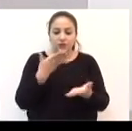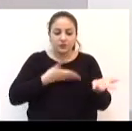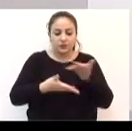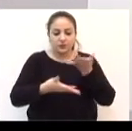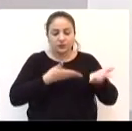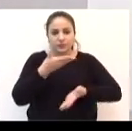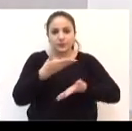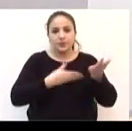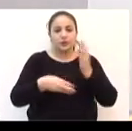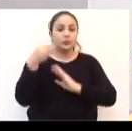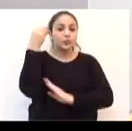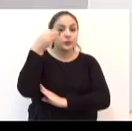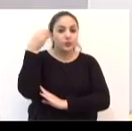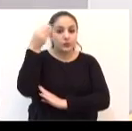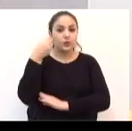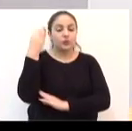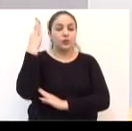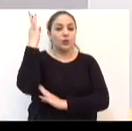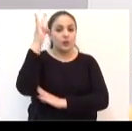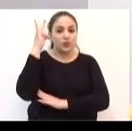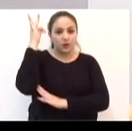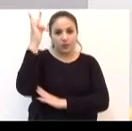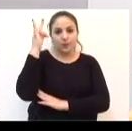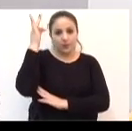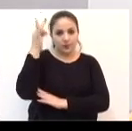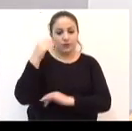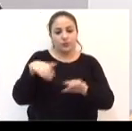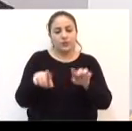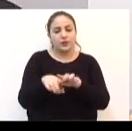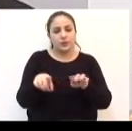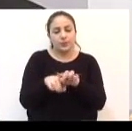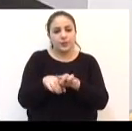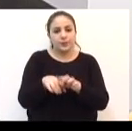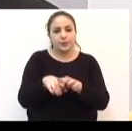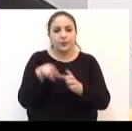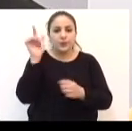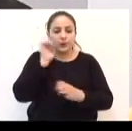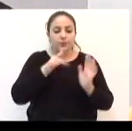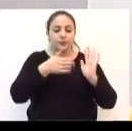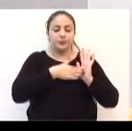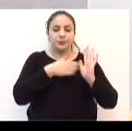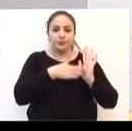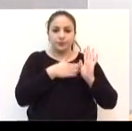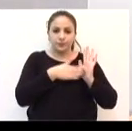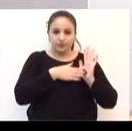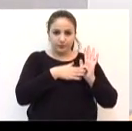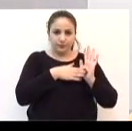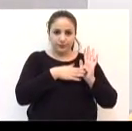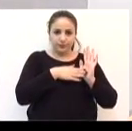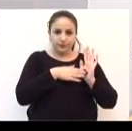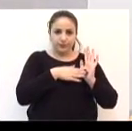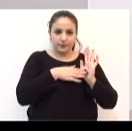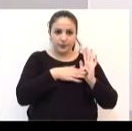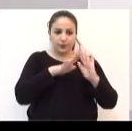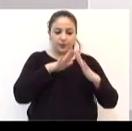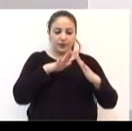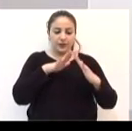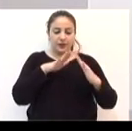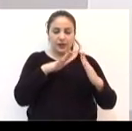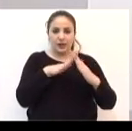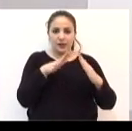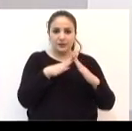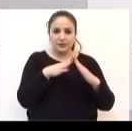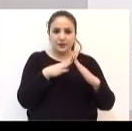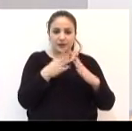atendimento psicológico, terapêutico. Também propomos uma emenda para criar uma casa de